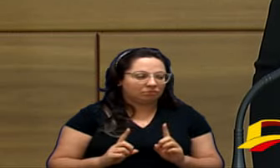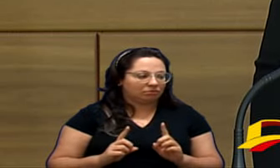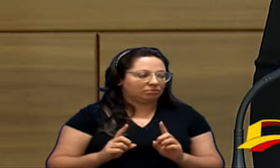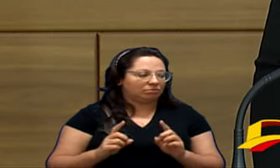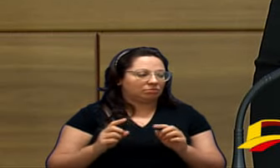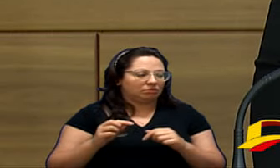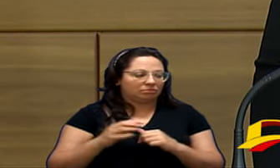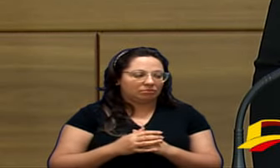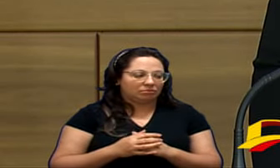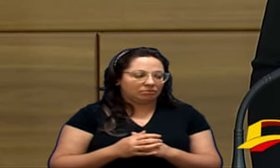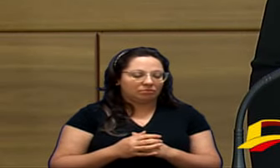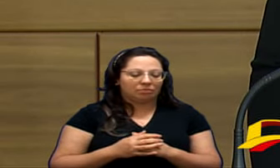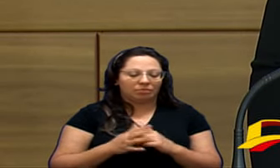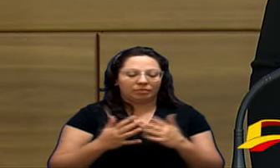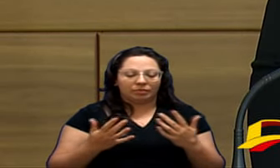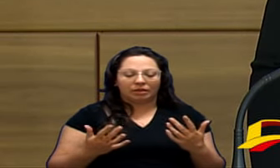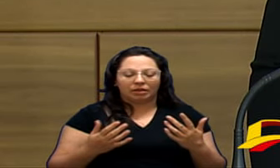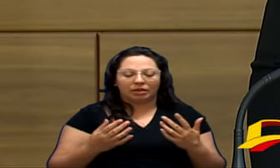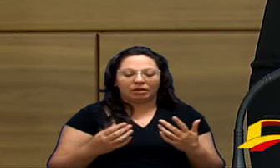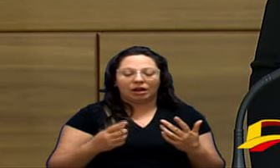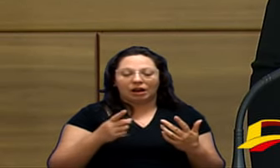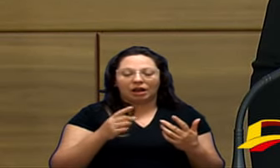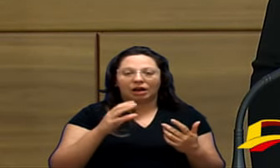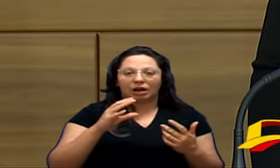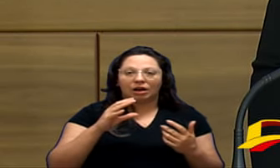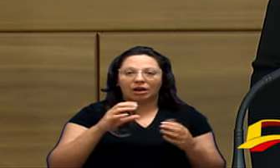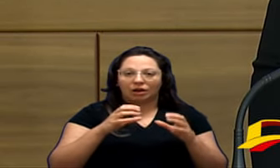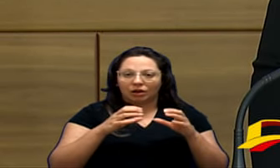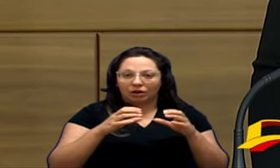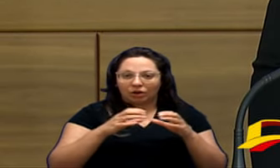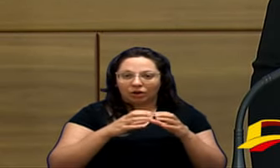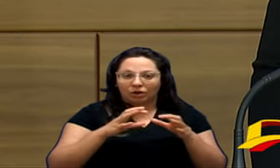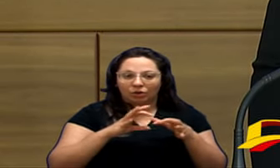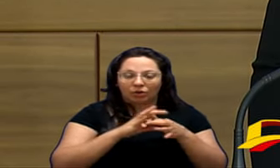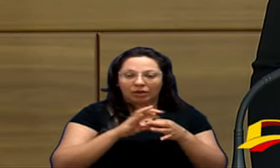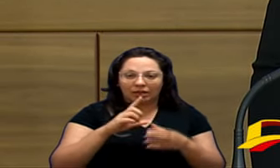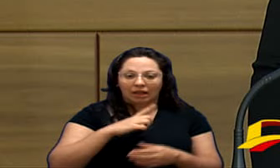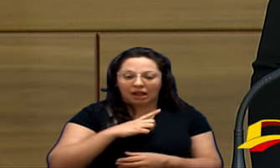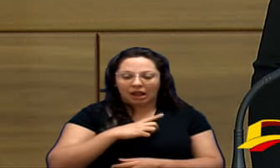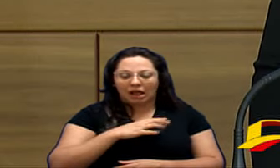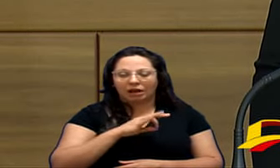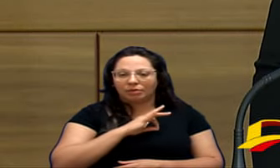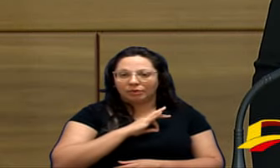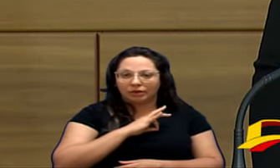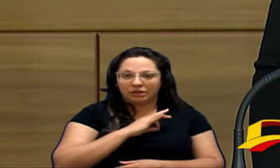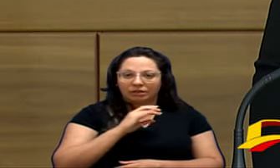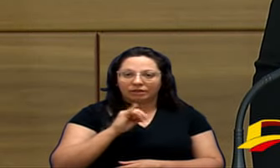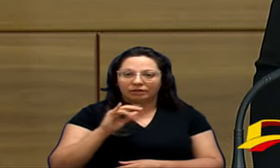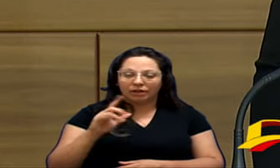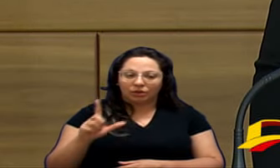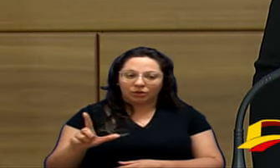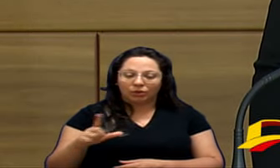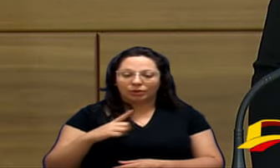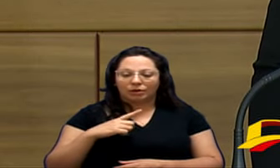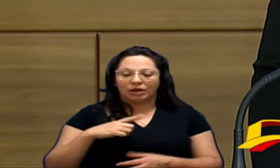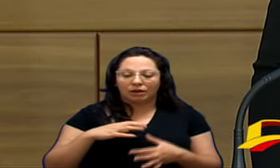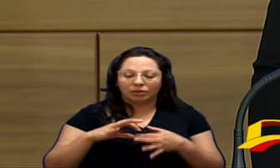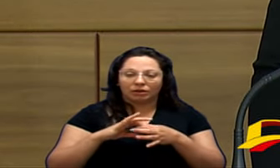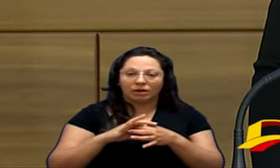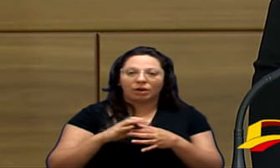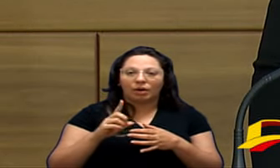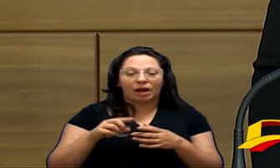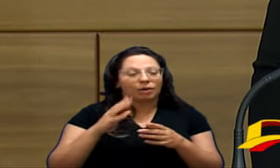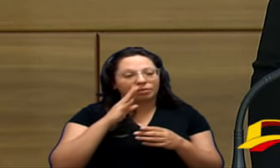eh enfim com relação aos convênios nós temos convênio com a polícia civil trabalhamos muito bem de maneira integrada Esse é o objetivo de uma